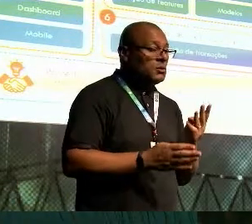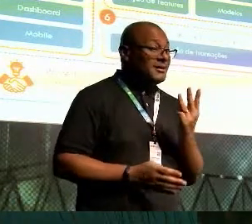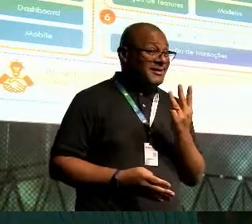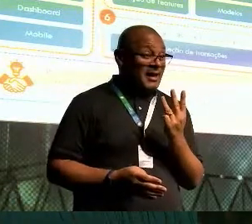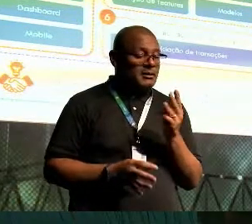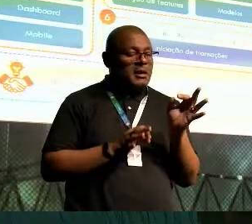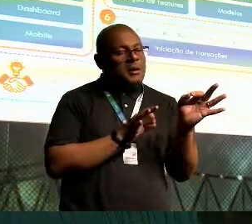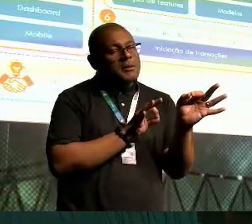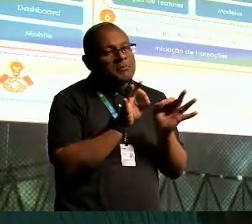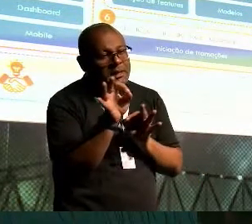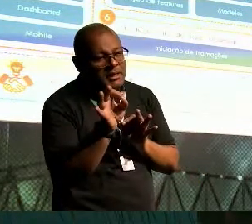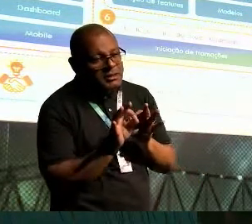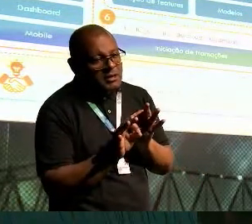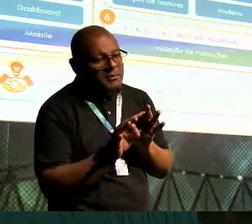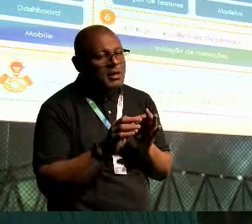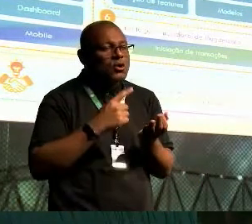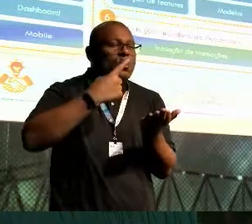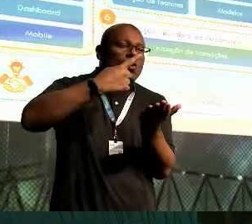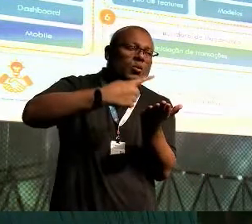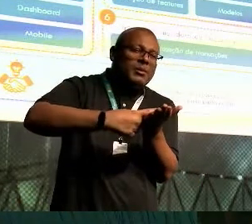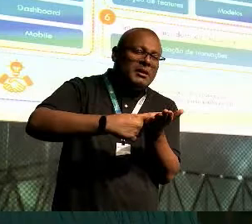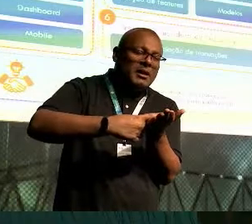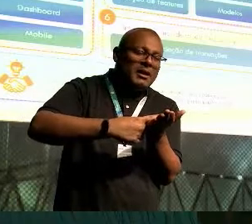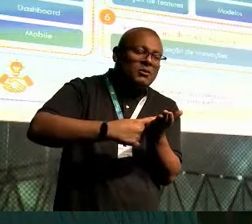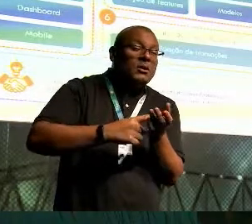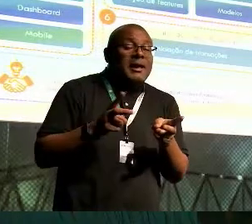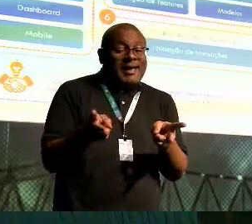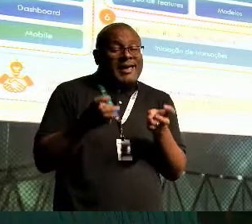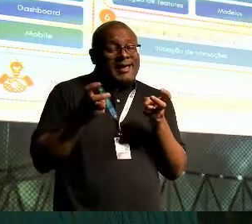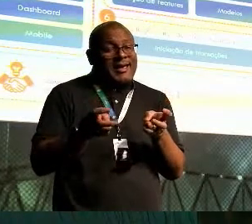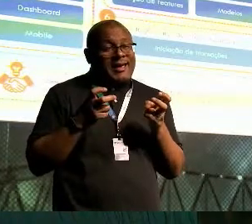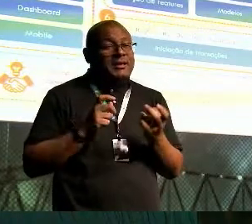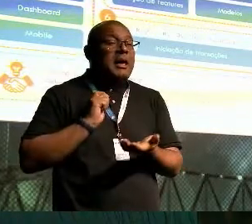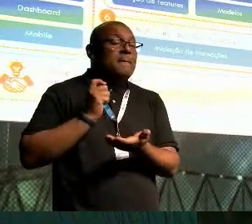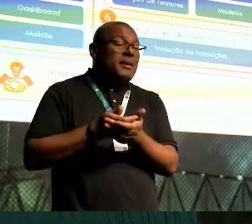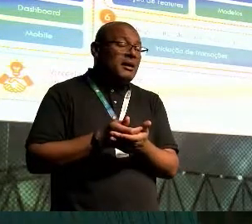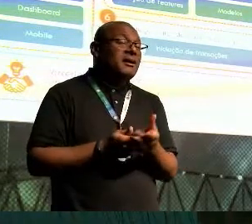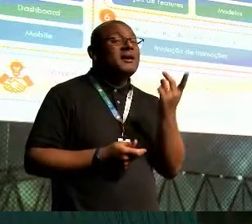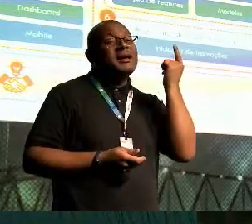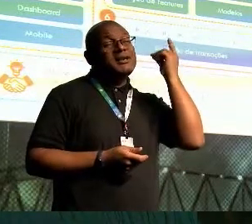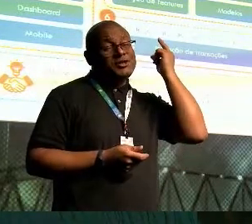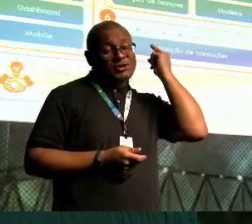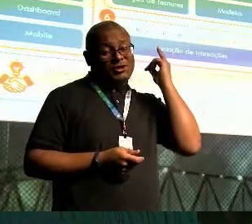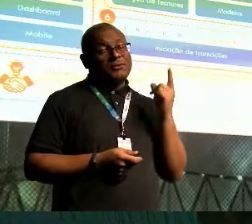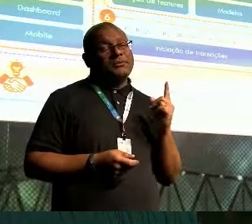então, planejamento, agendamento de pagamento, rendas e despesas. Esse slide aqui é antigo,